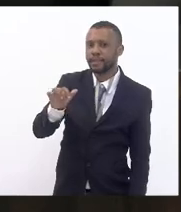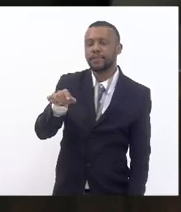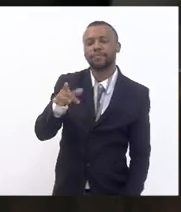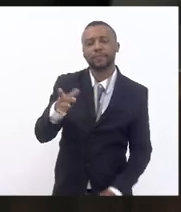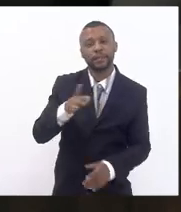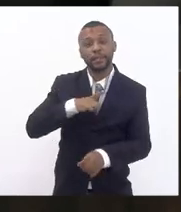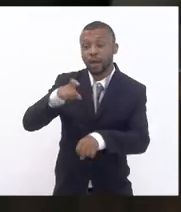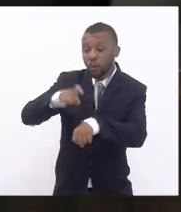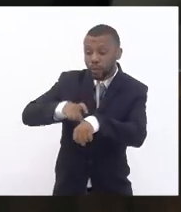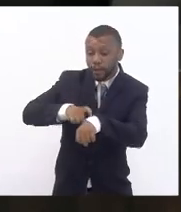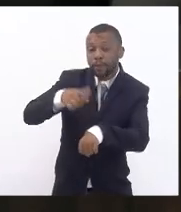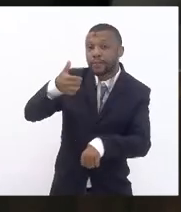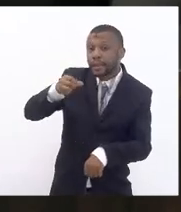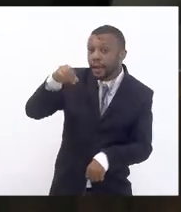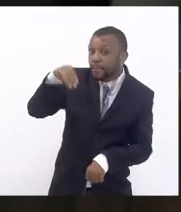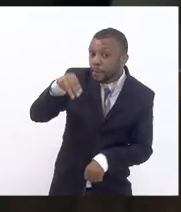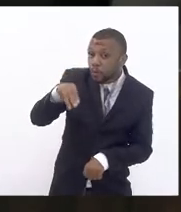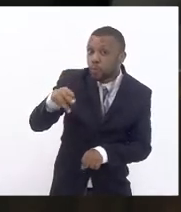regimental.